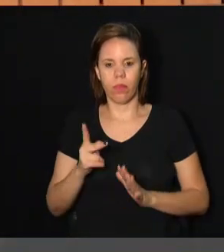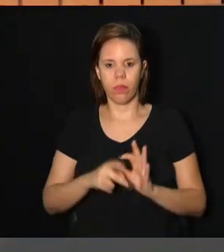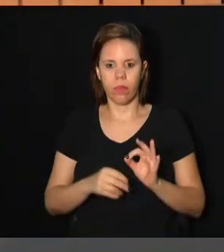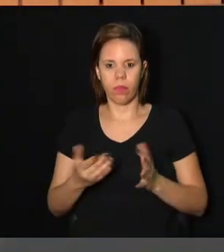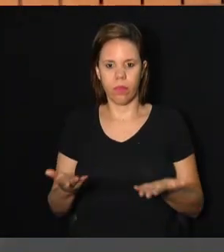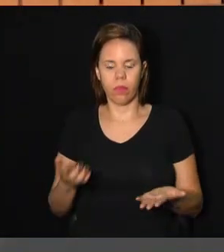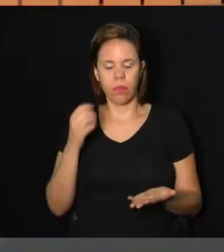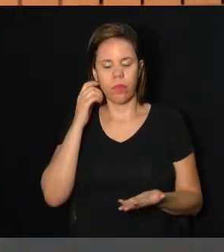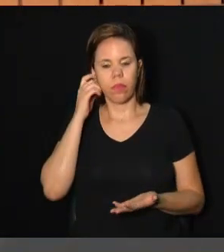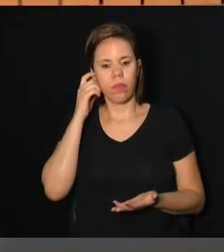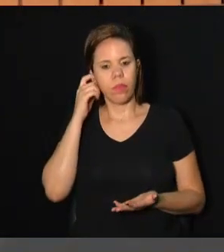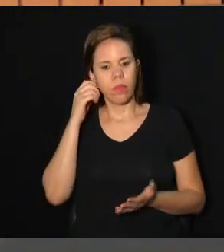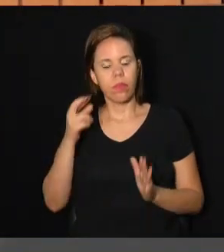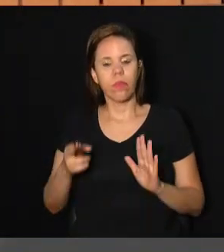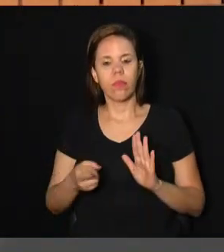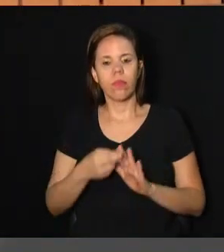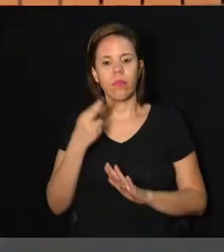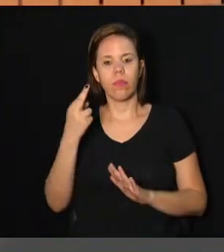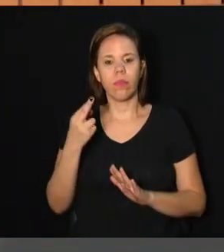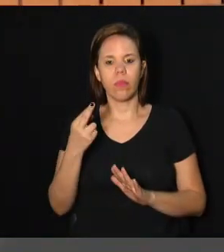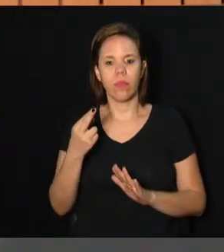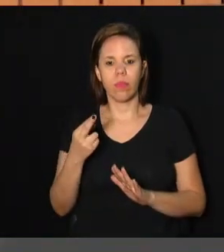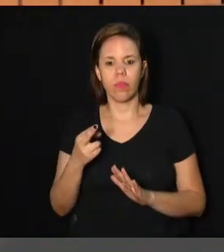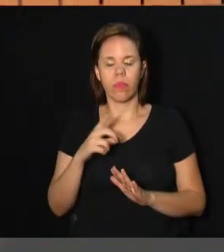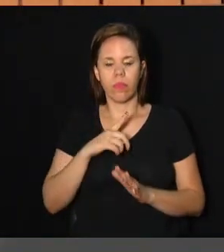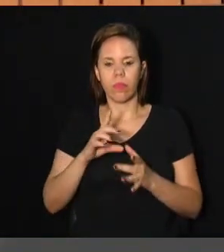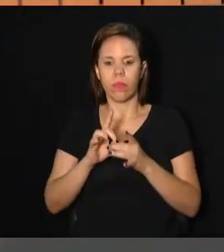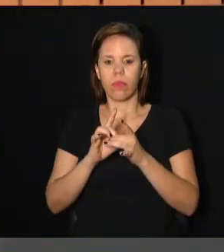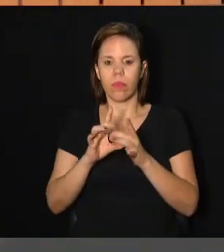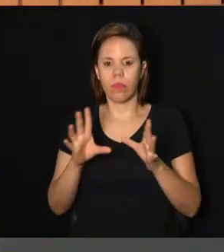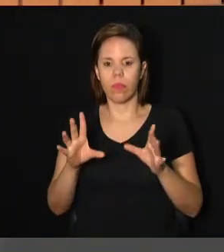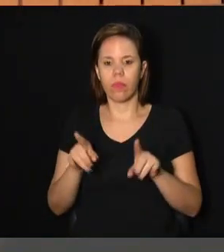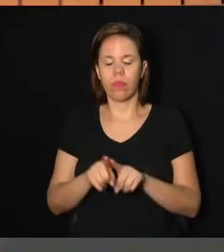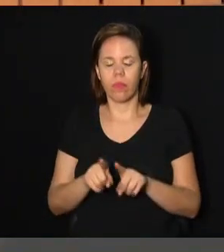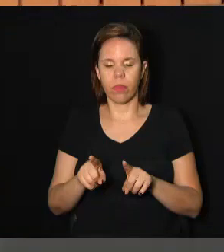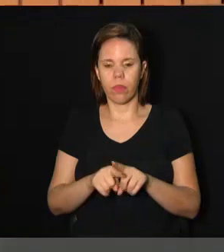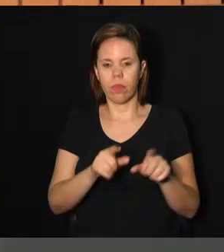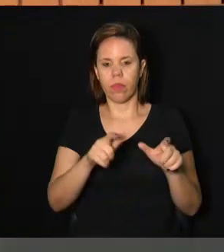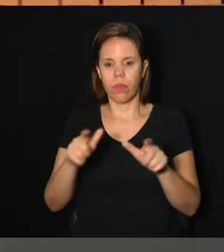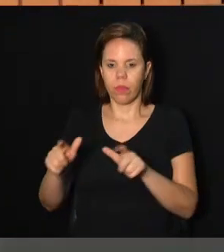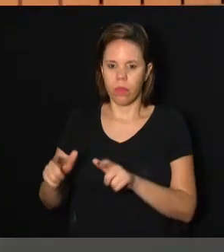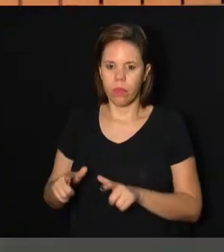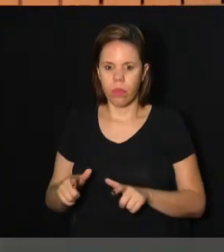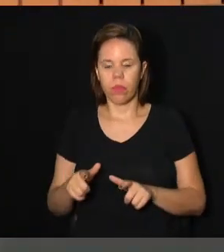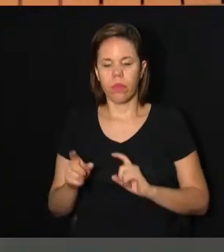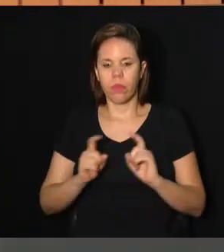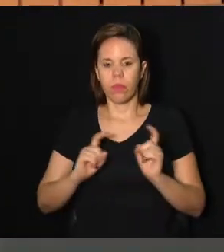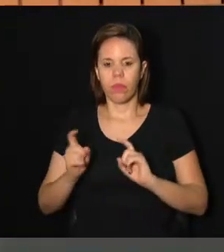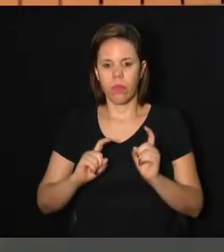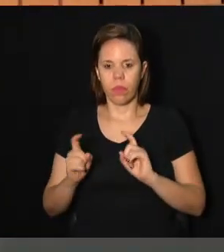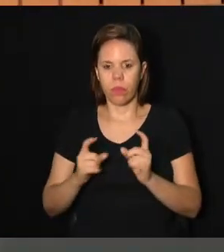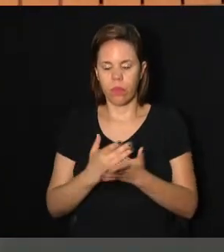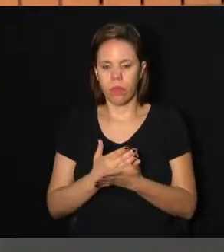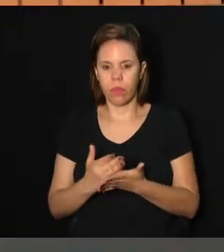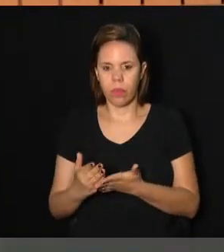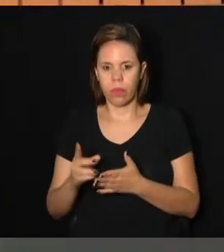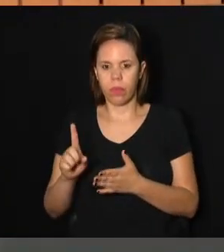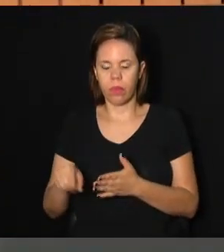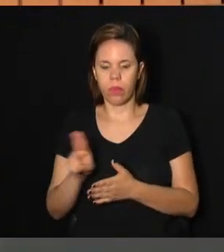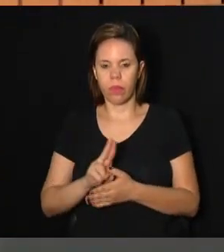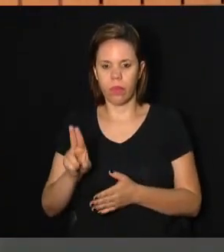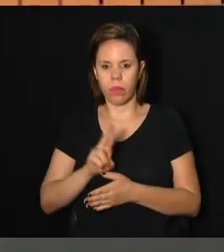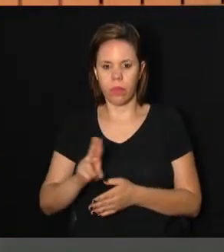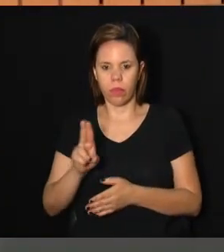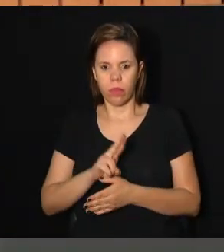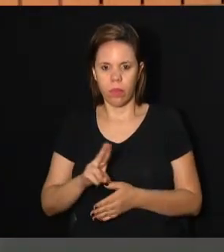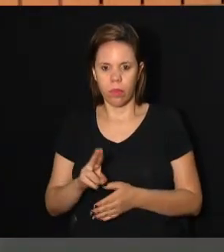presente projeto de resolução visa democratizar o espaço do pequeno expediente para que seja utilizado